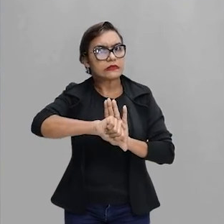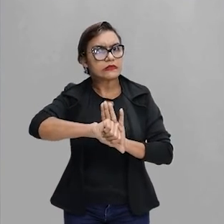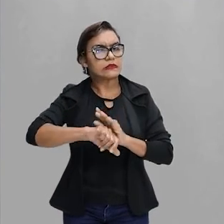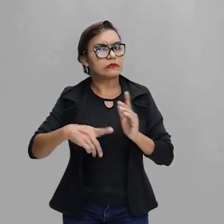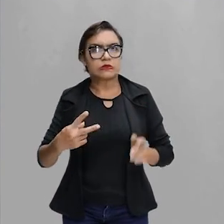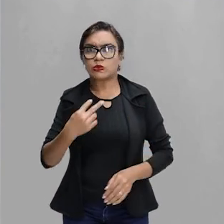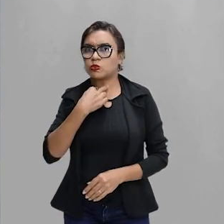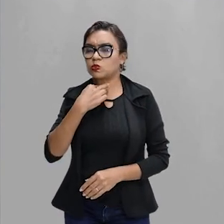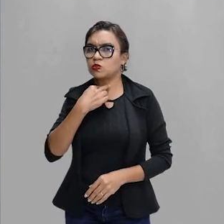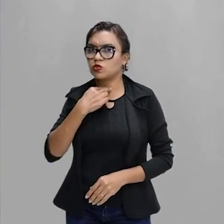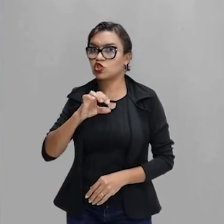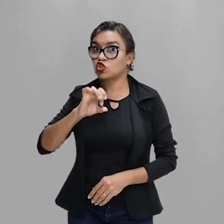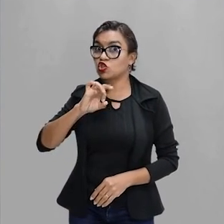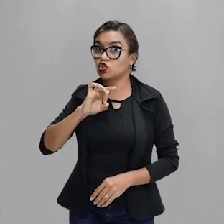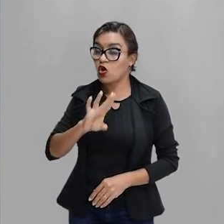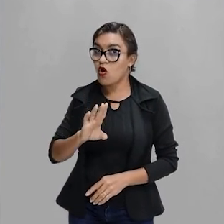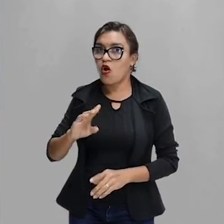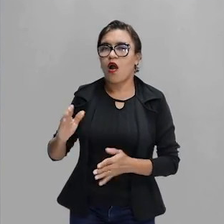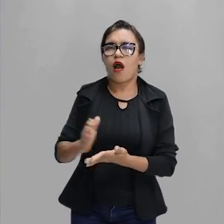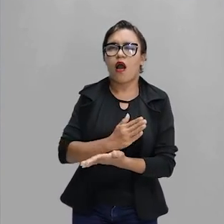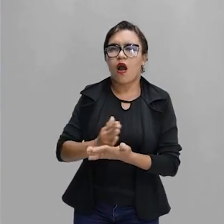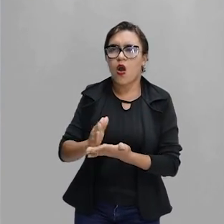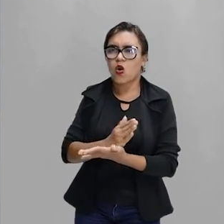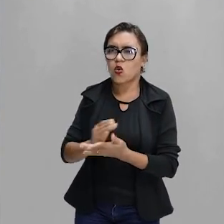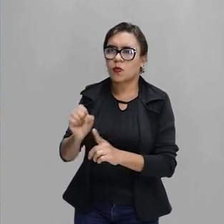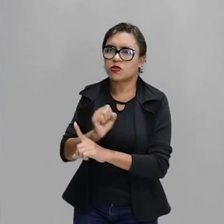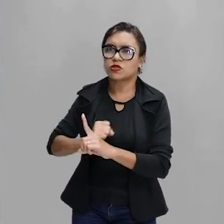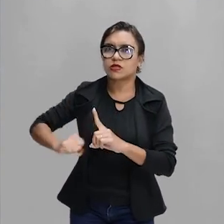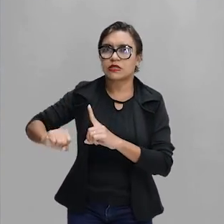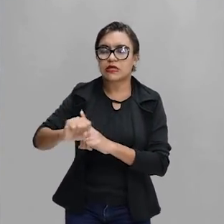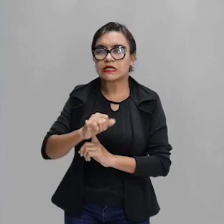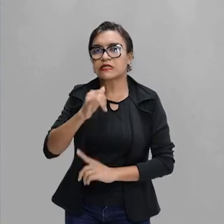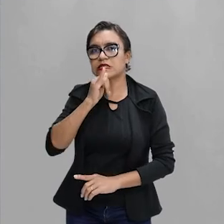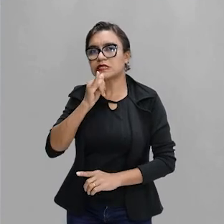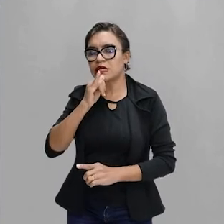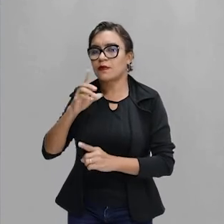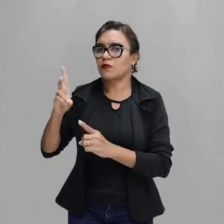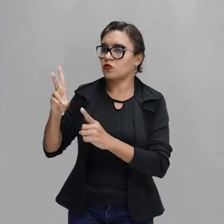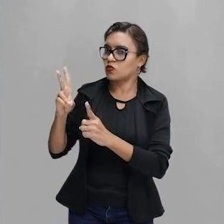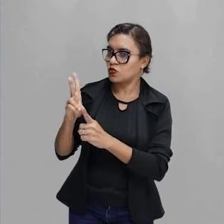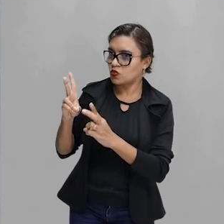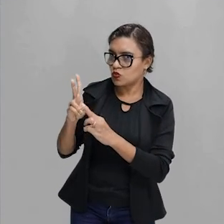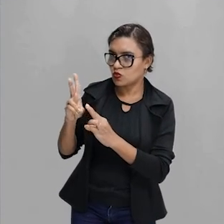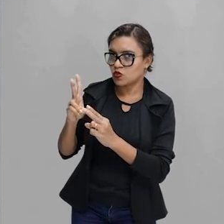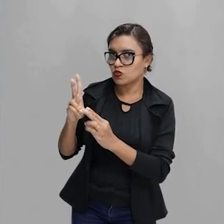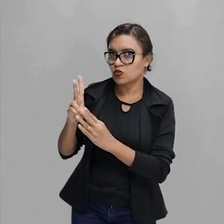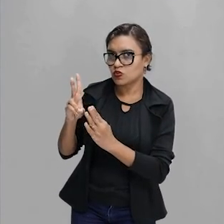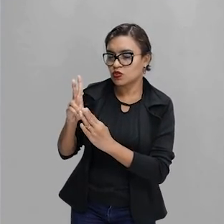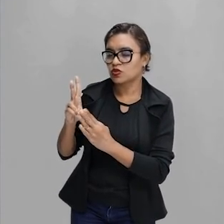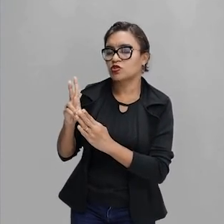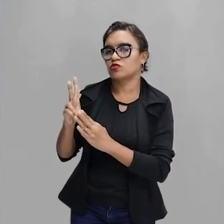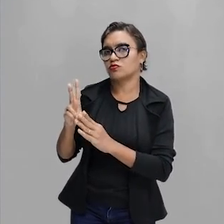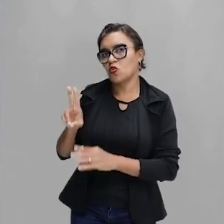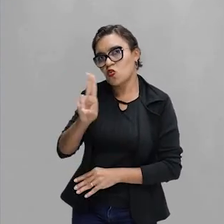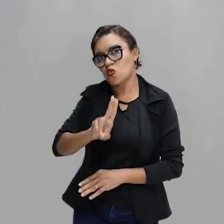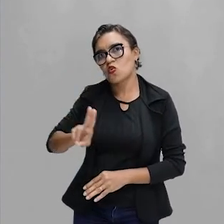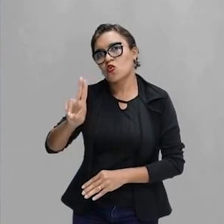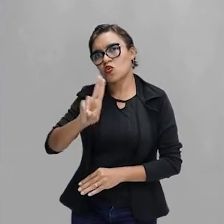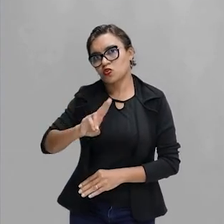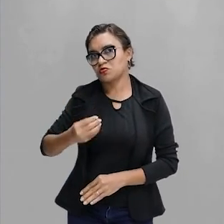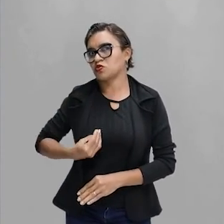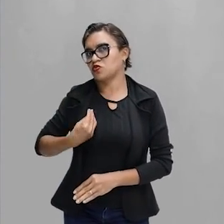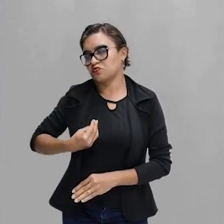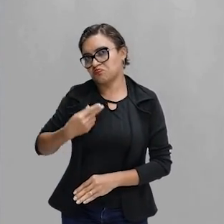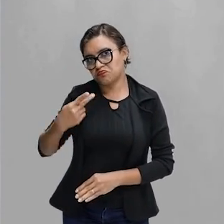para determinadas sociedades, por exemplo, grupos indígenas que utilizam ali como forma de sobrevivência. Então não adianta tu achar que tu vai